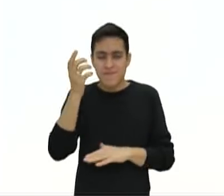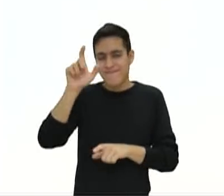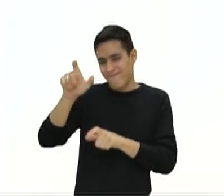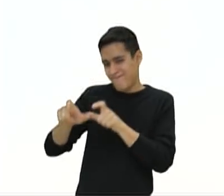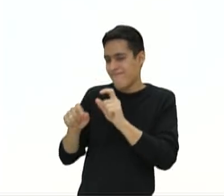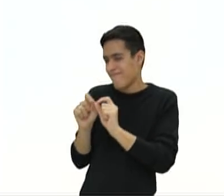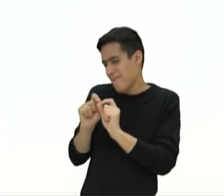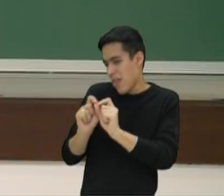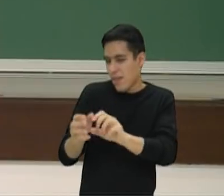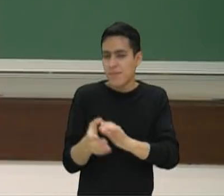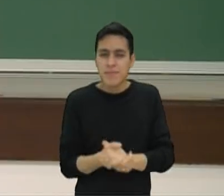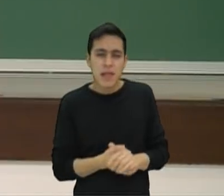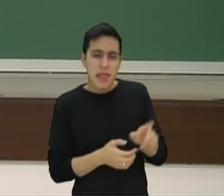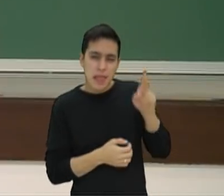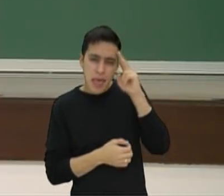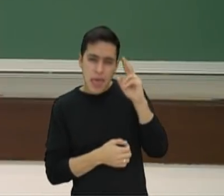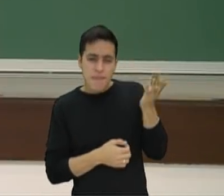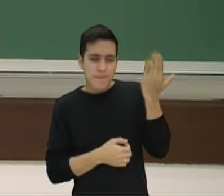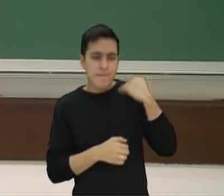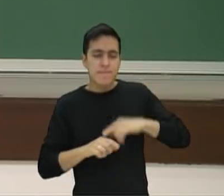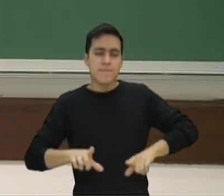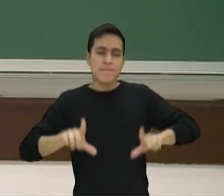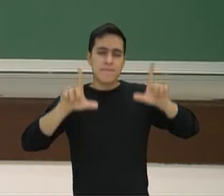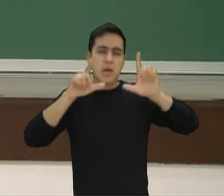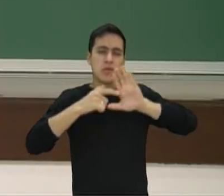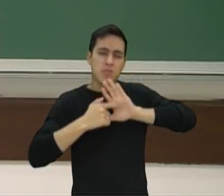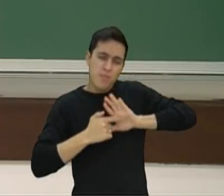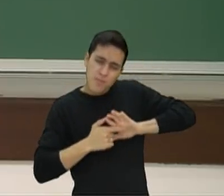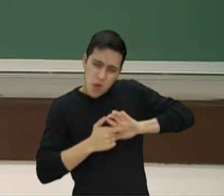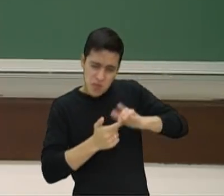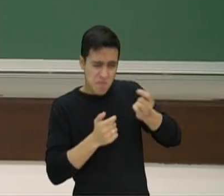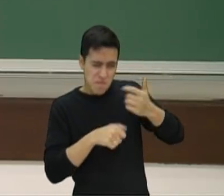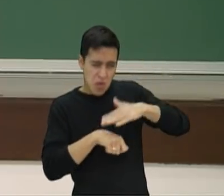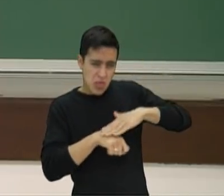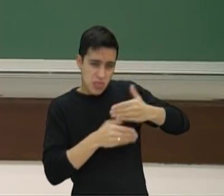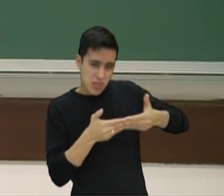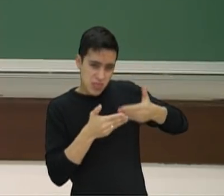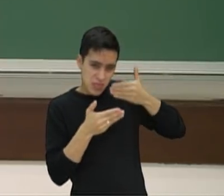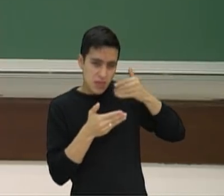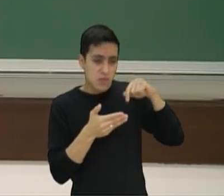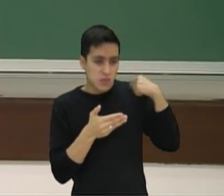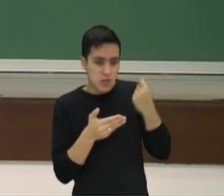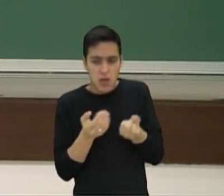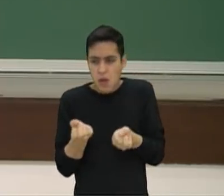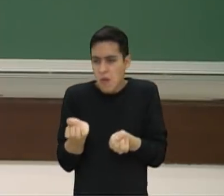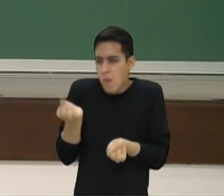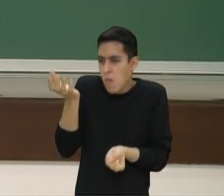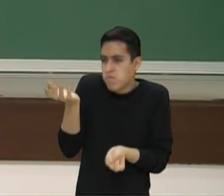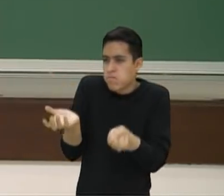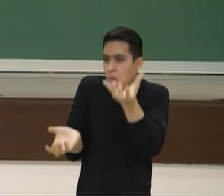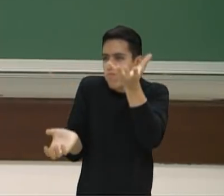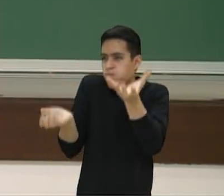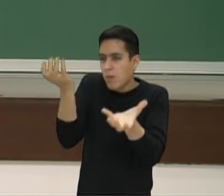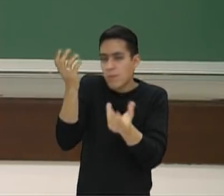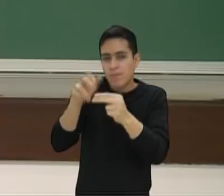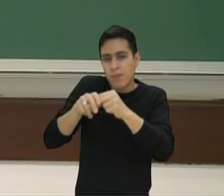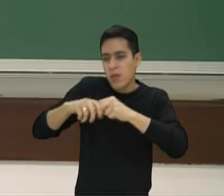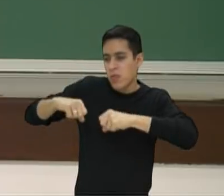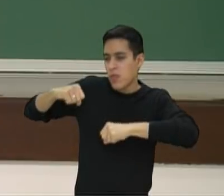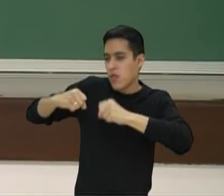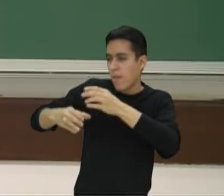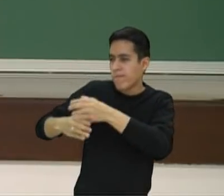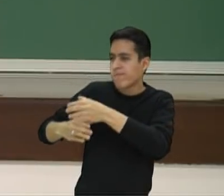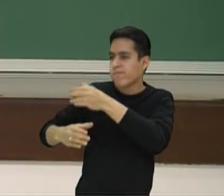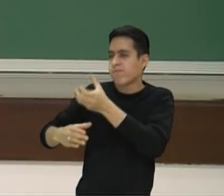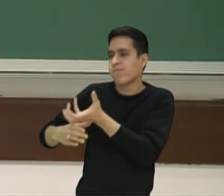humano, que foi aquela imagem que eu mostrei para vocês agora há pouco, da emissão dos gases, por exemplo, pelas